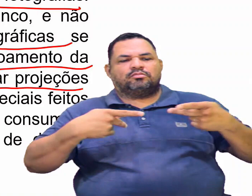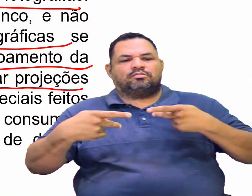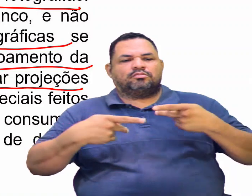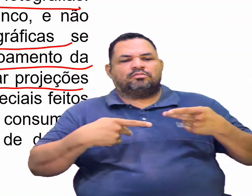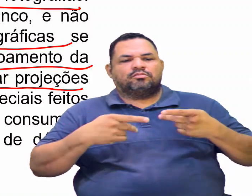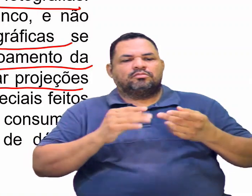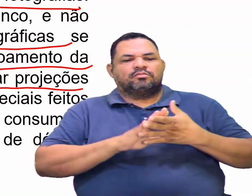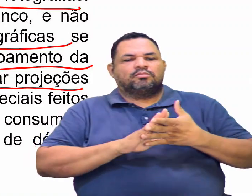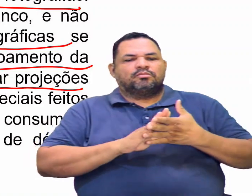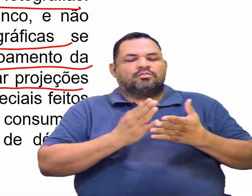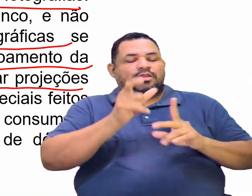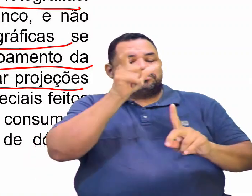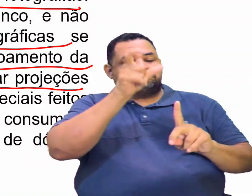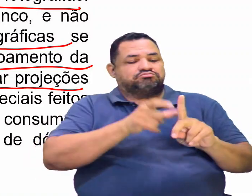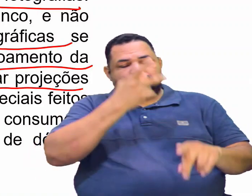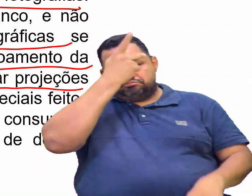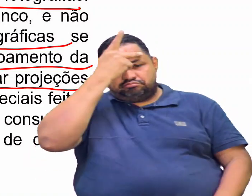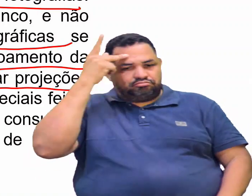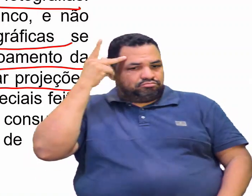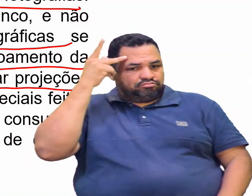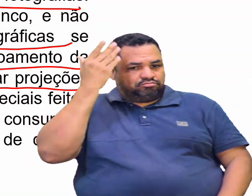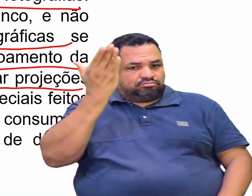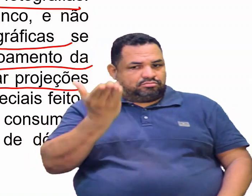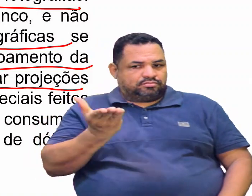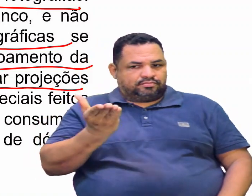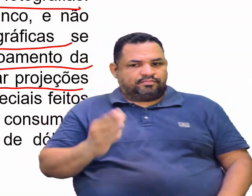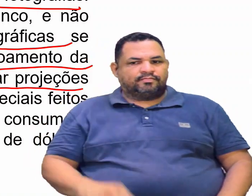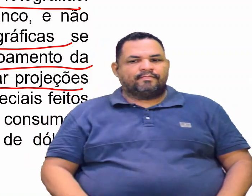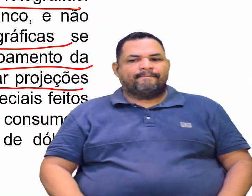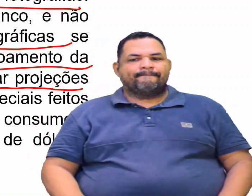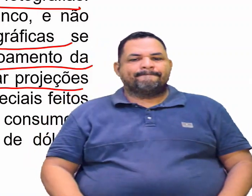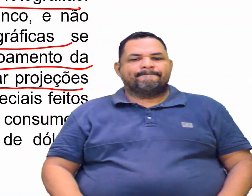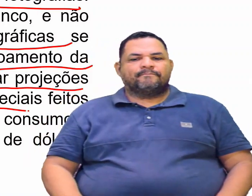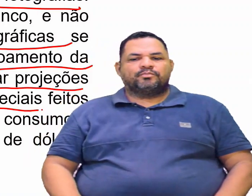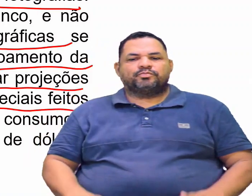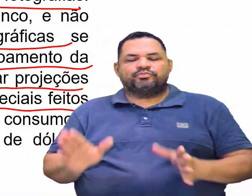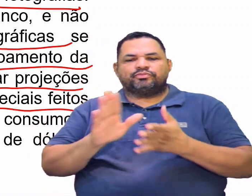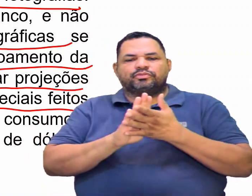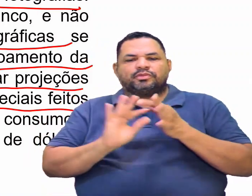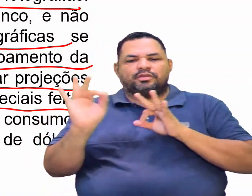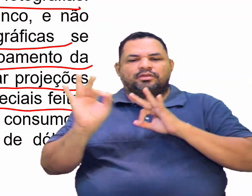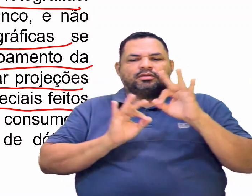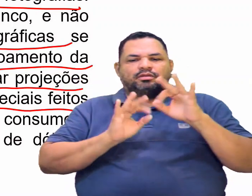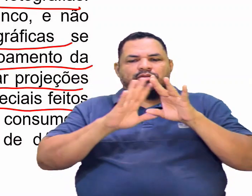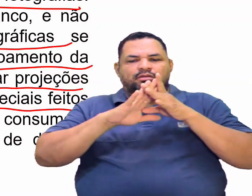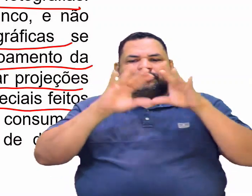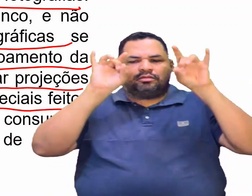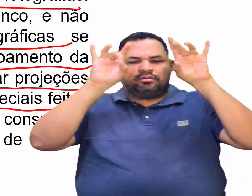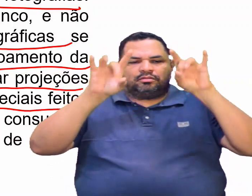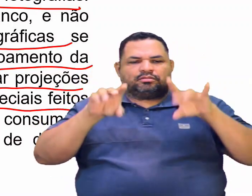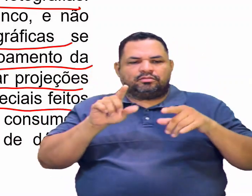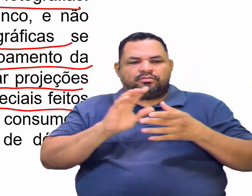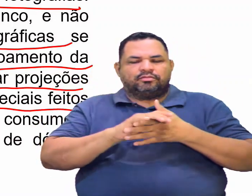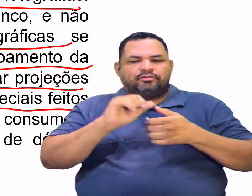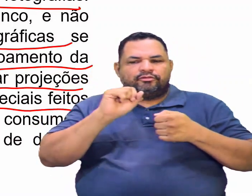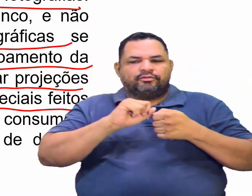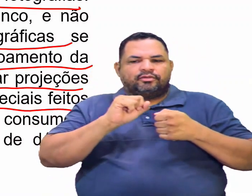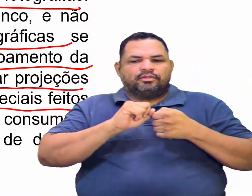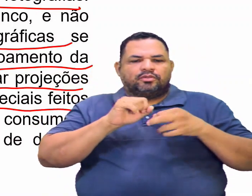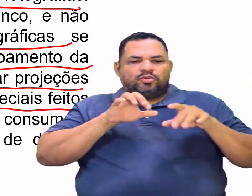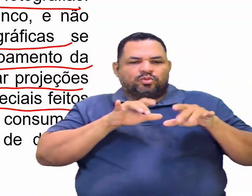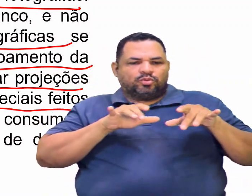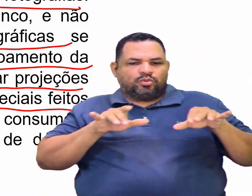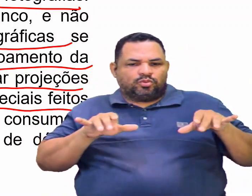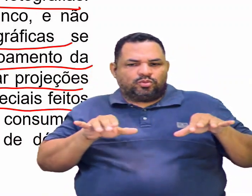projeções incríveis aos telespectadores, com efeitos especiais feitos em